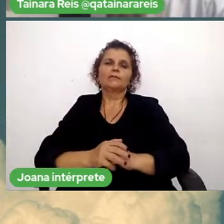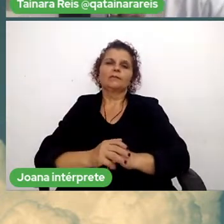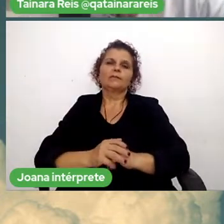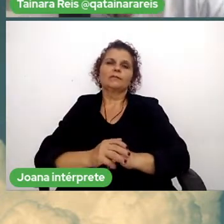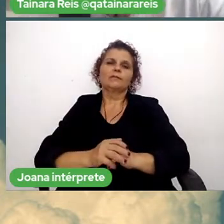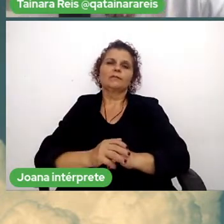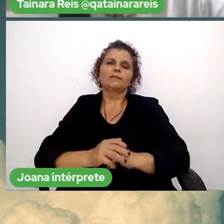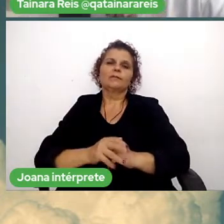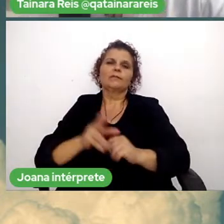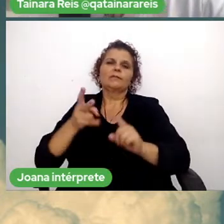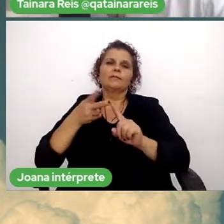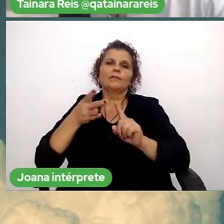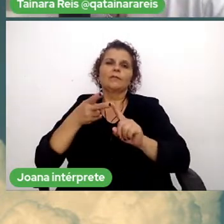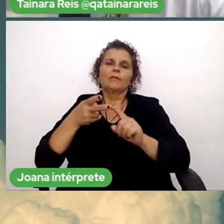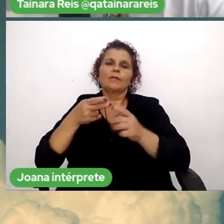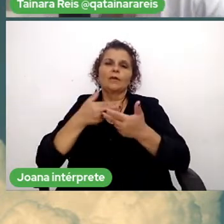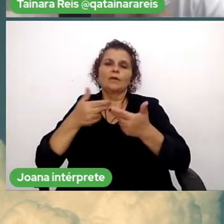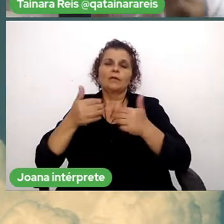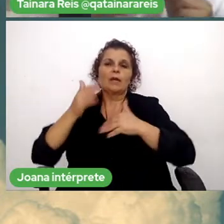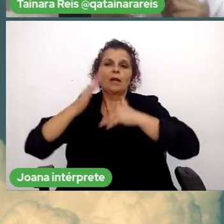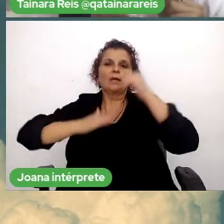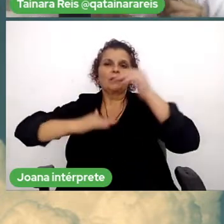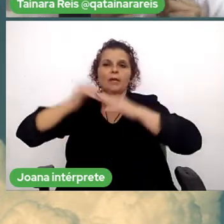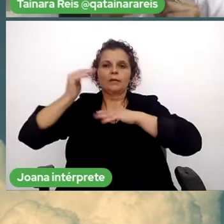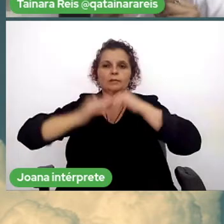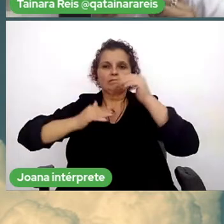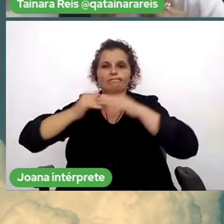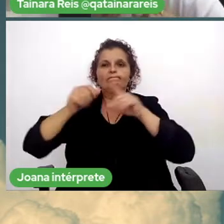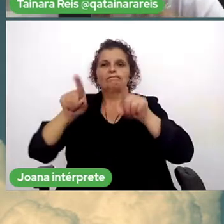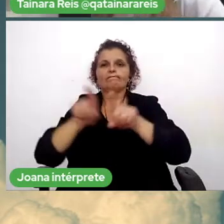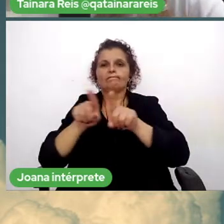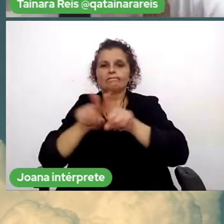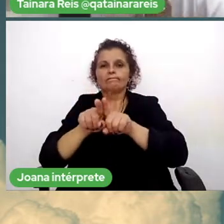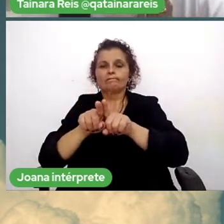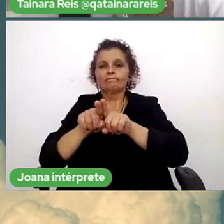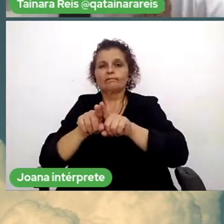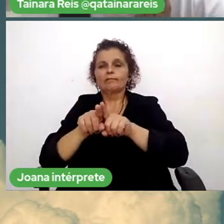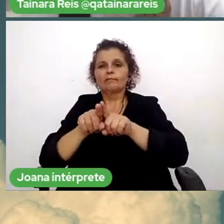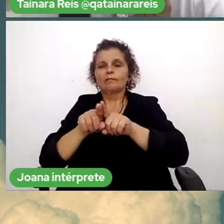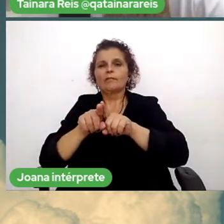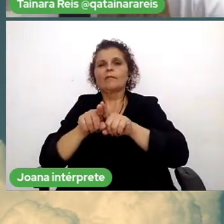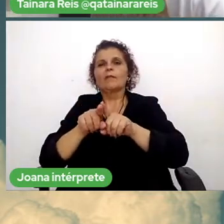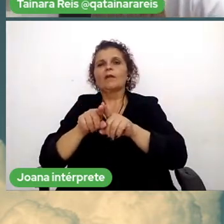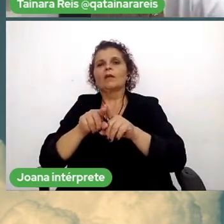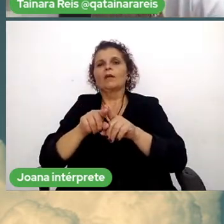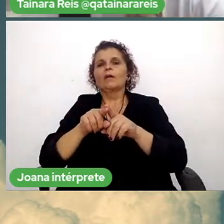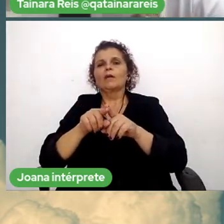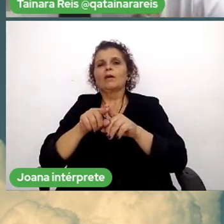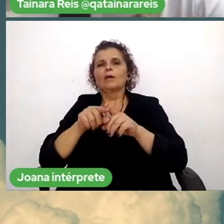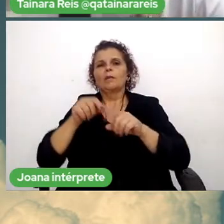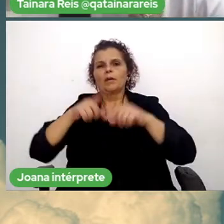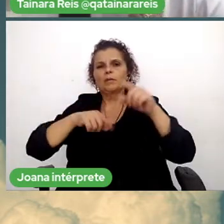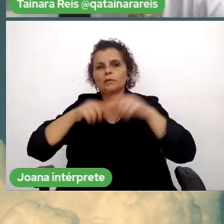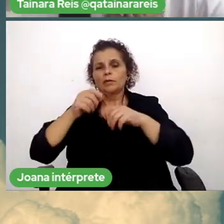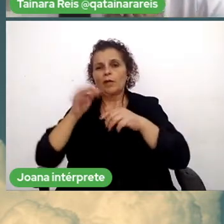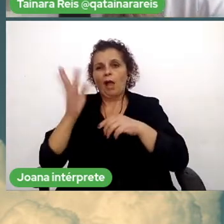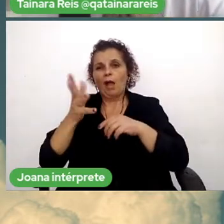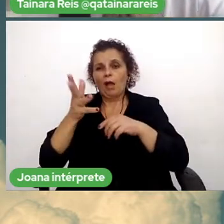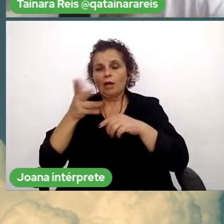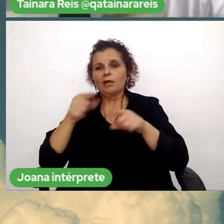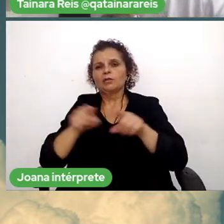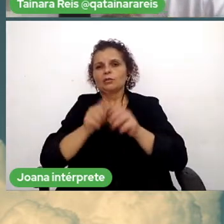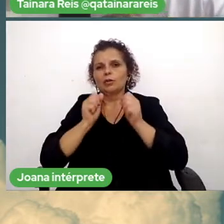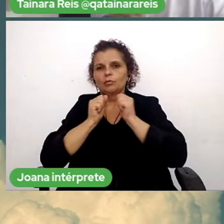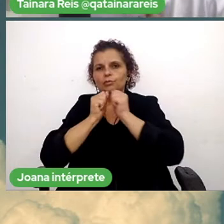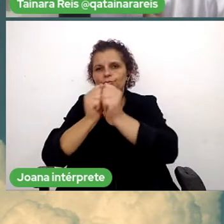segunda coisa que muda são as práticas. Como eu disse anteriormente, Shift Left e metodologias ágeis andam